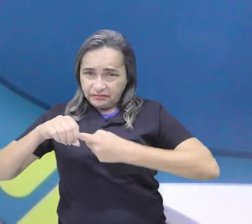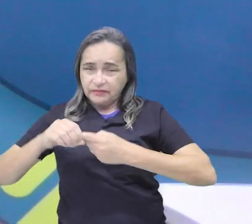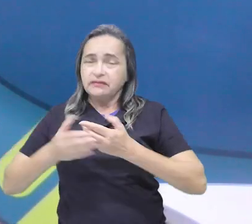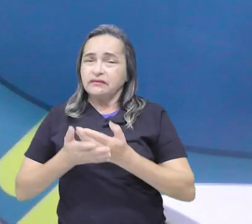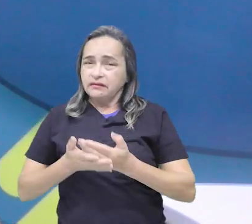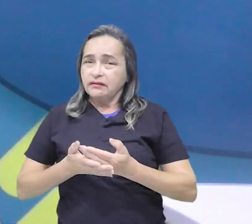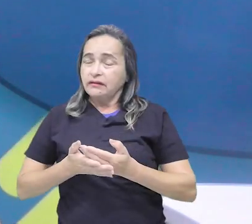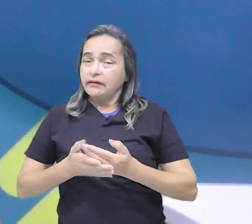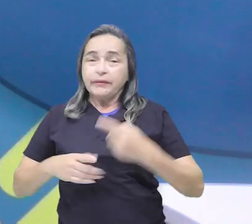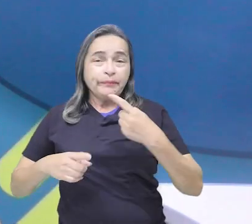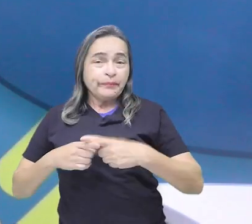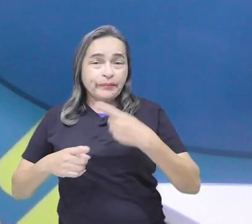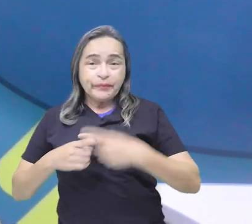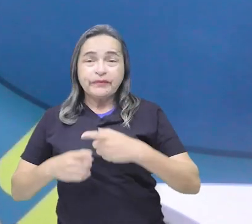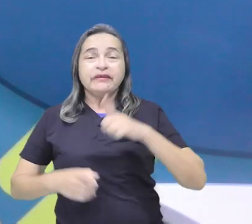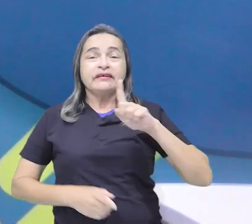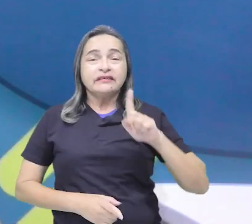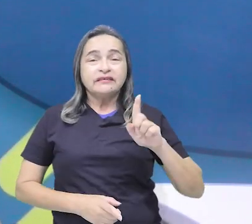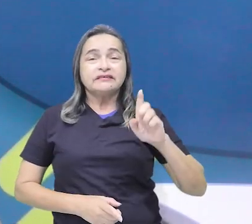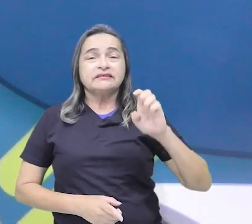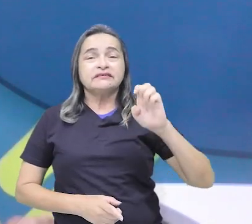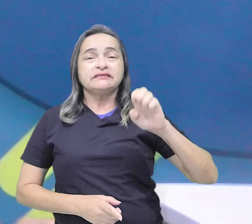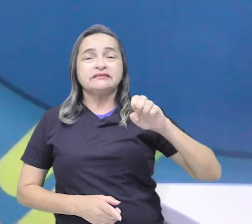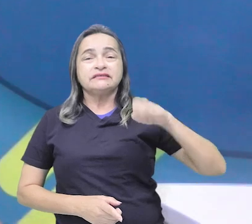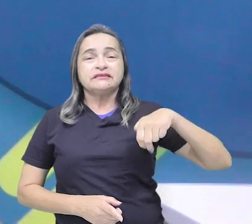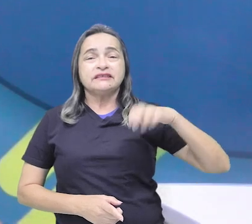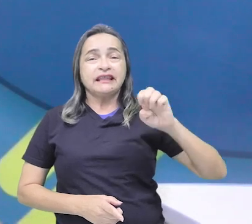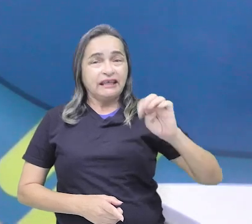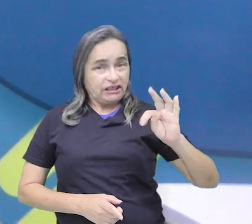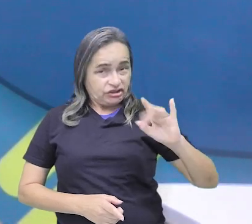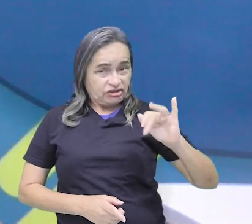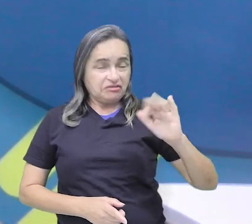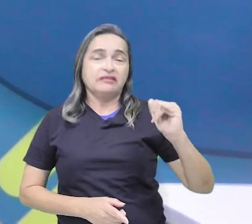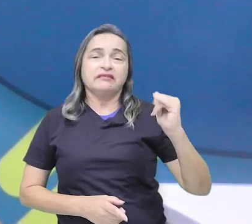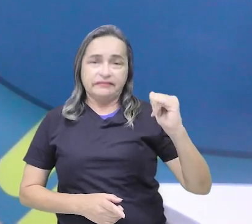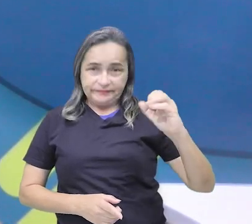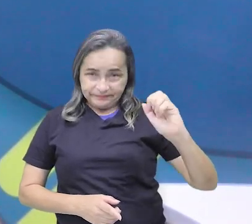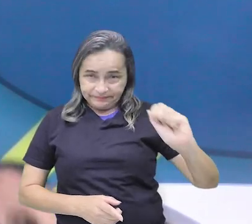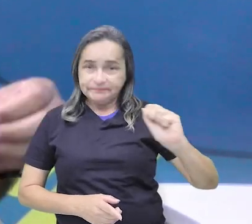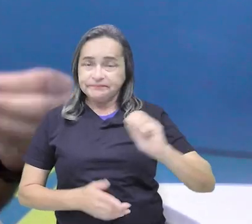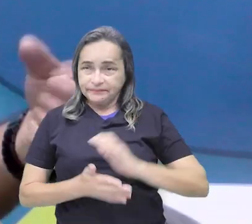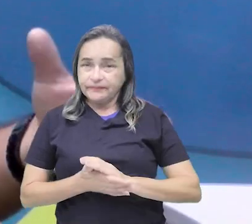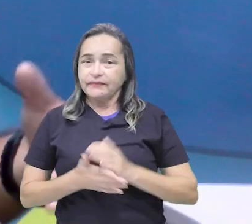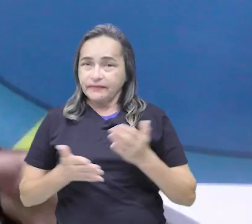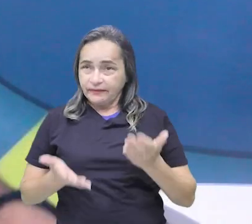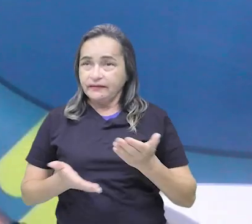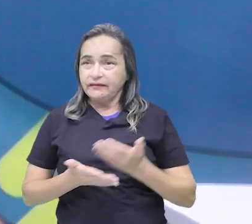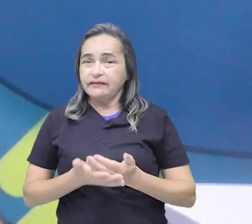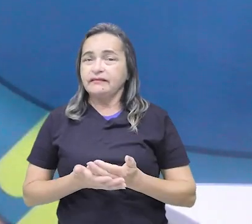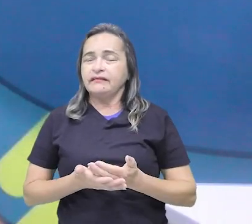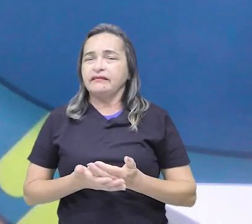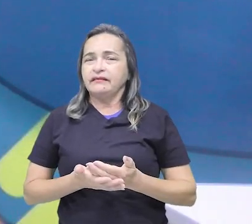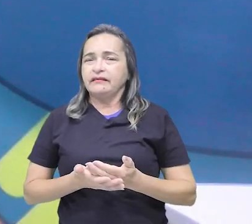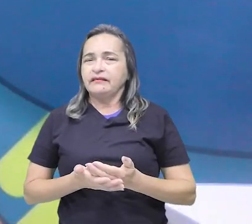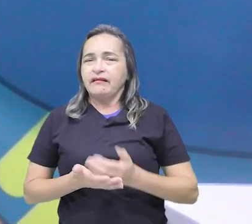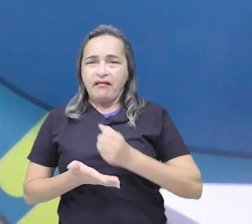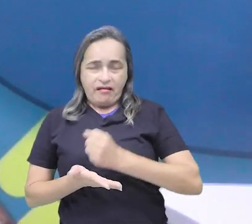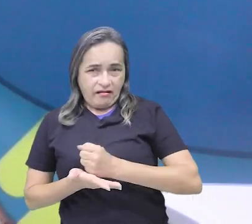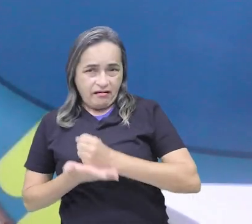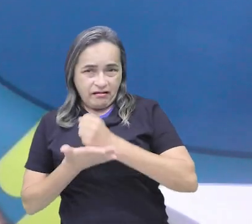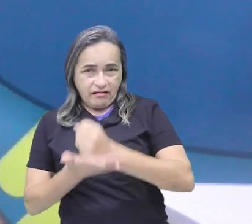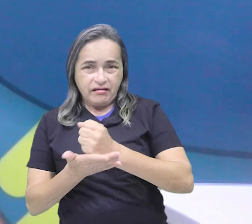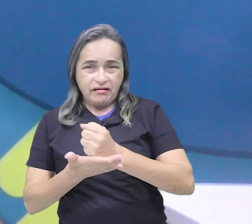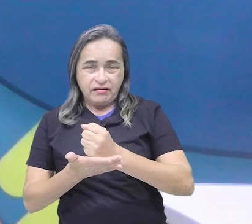ele é um dos fatores que representam pelo menos aí 10%, que seria um facilitador do surgimento dessa